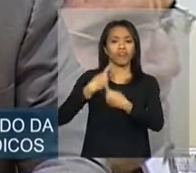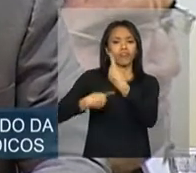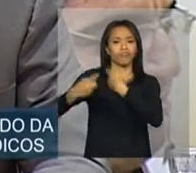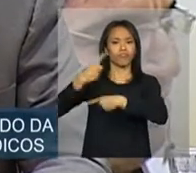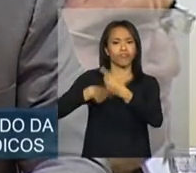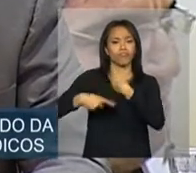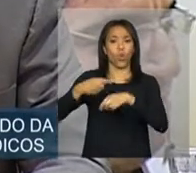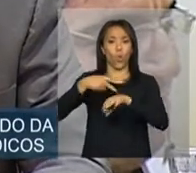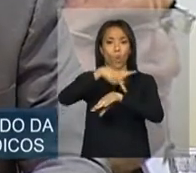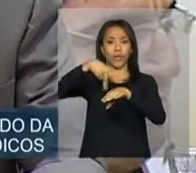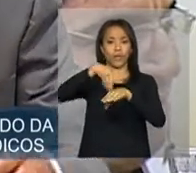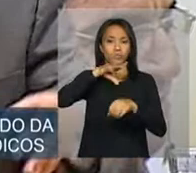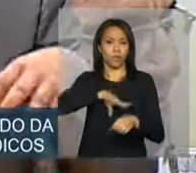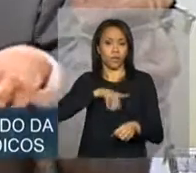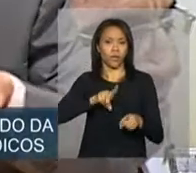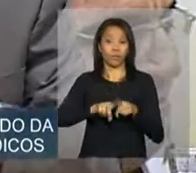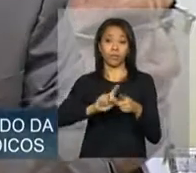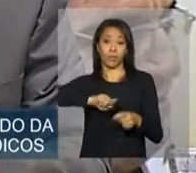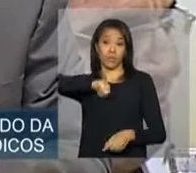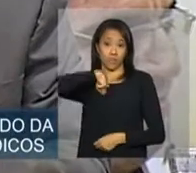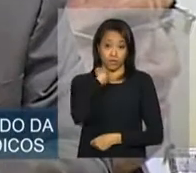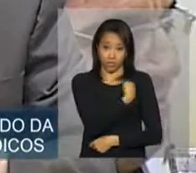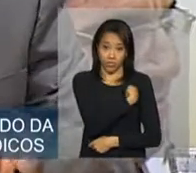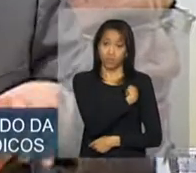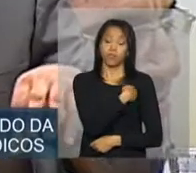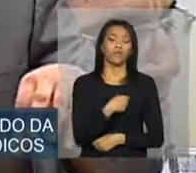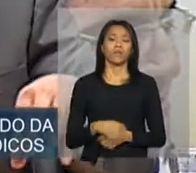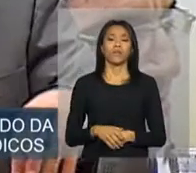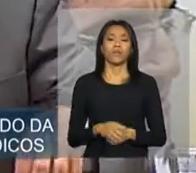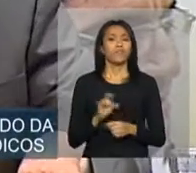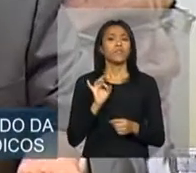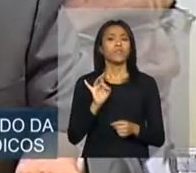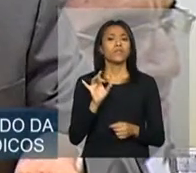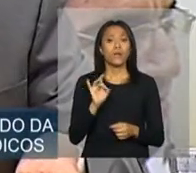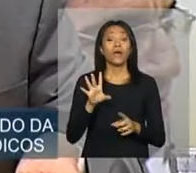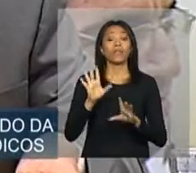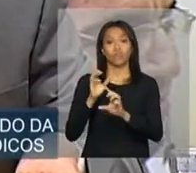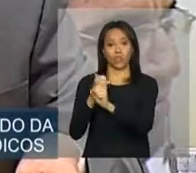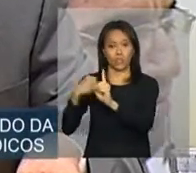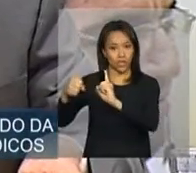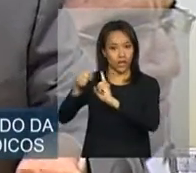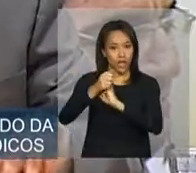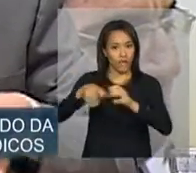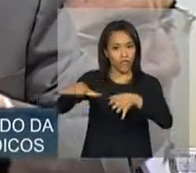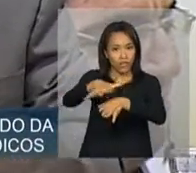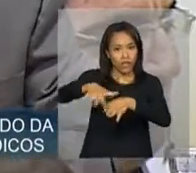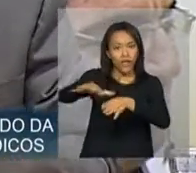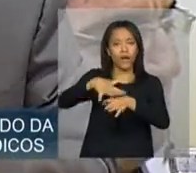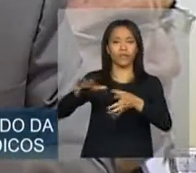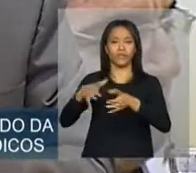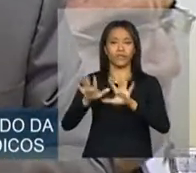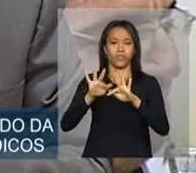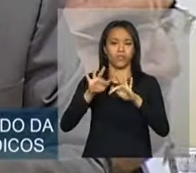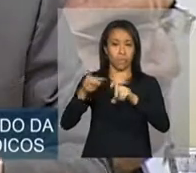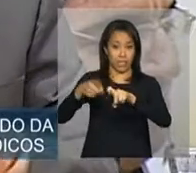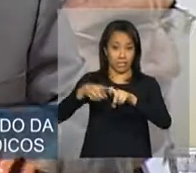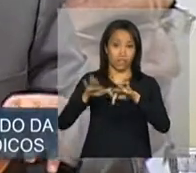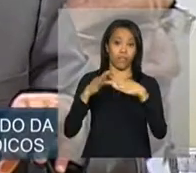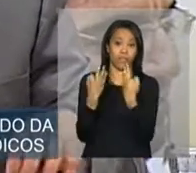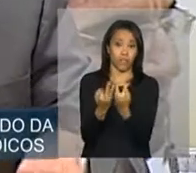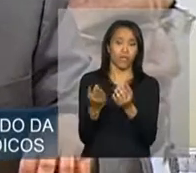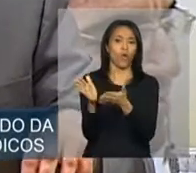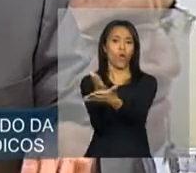com Portugal quanto com Espanha não com os países mas com sociedades de medicina da Família com algumas